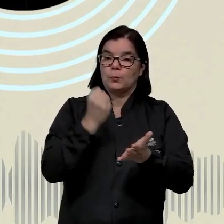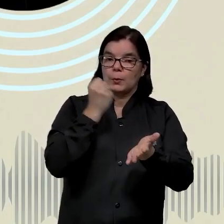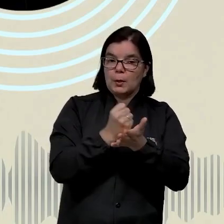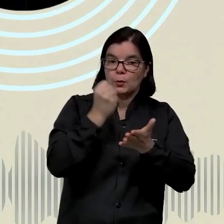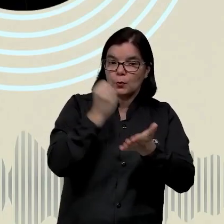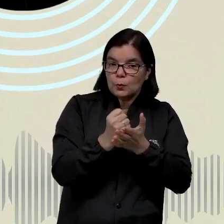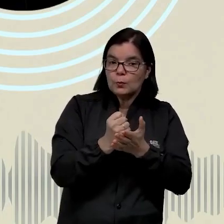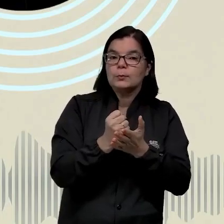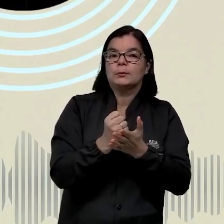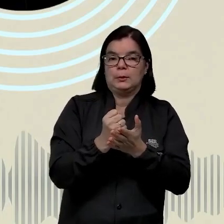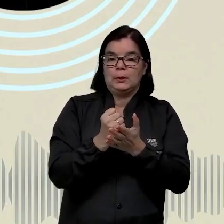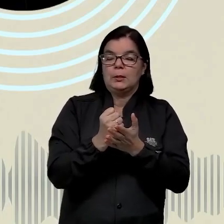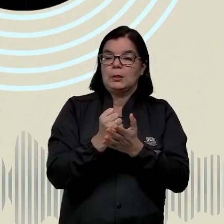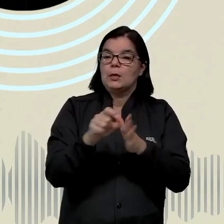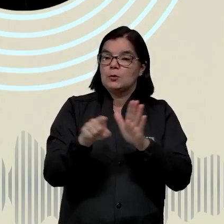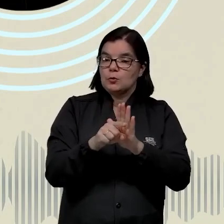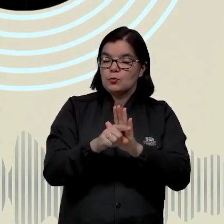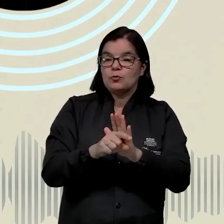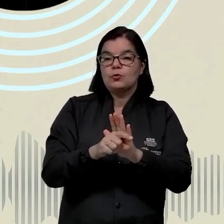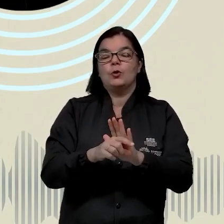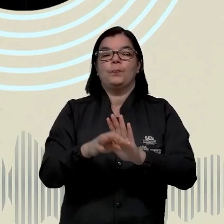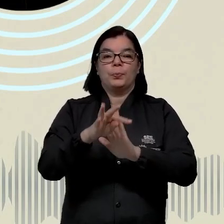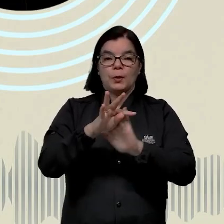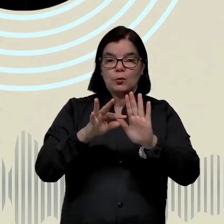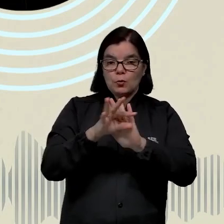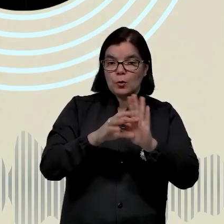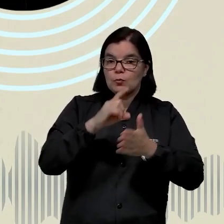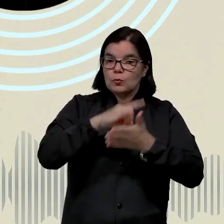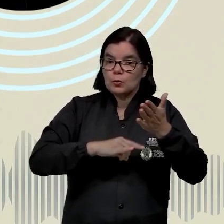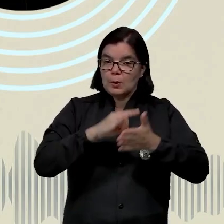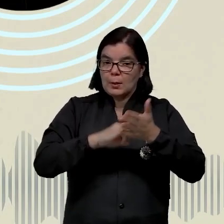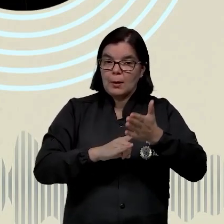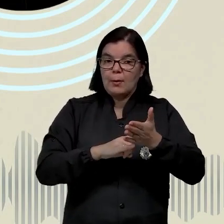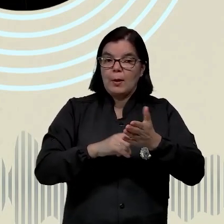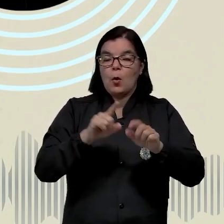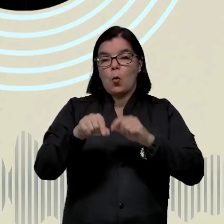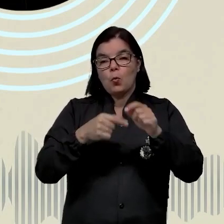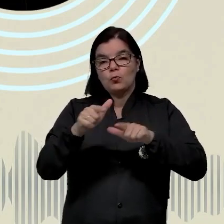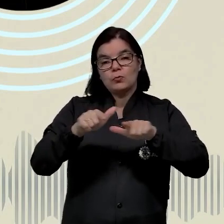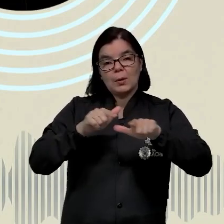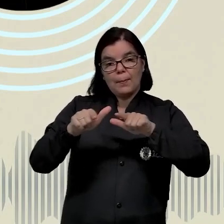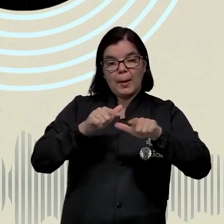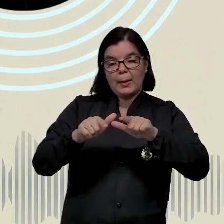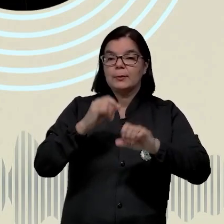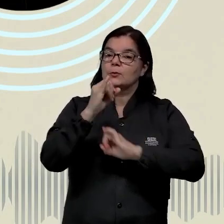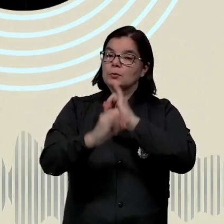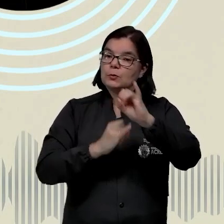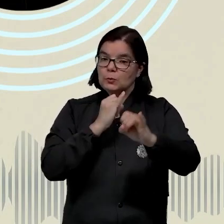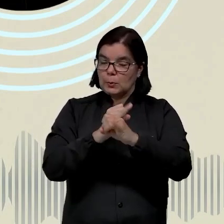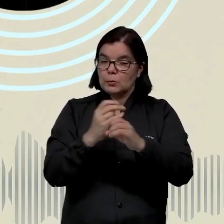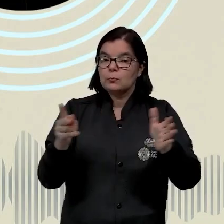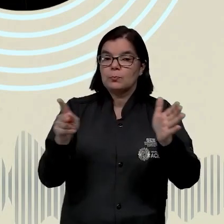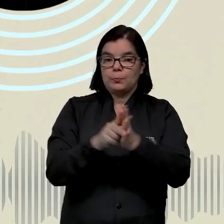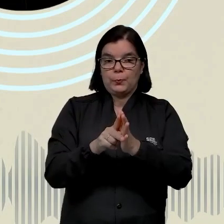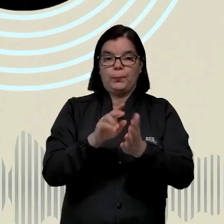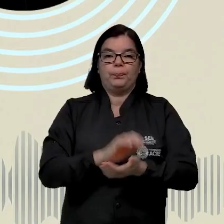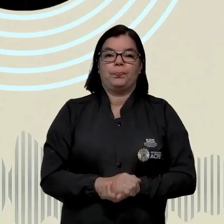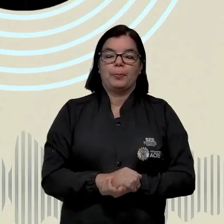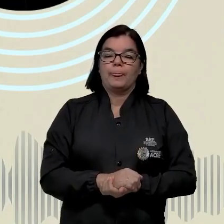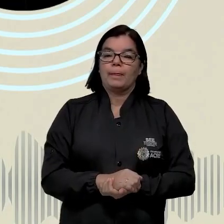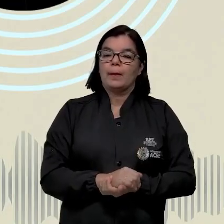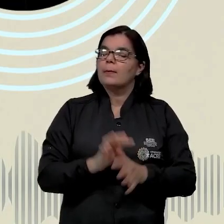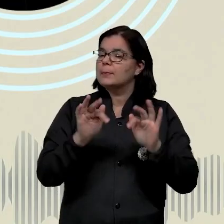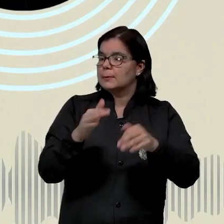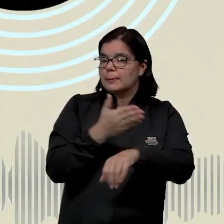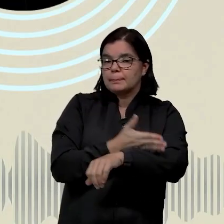como cartórios de registro de títulos e documentos, ou através de serviços online especializados. E